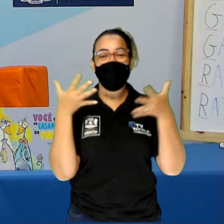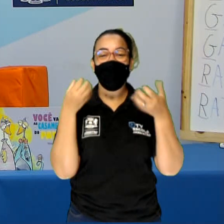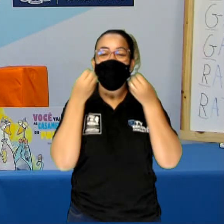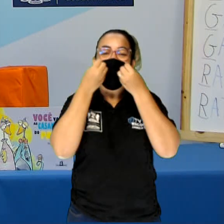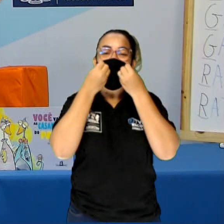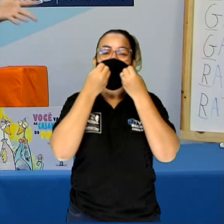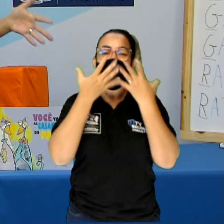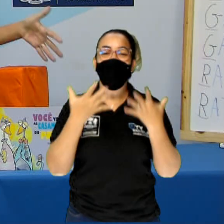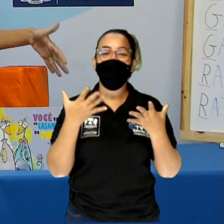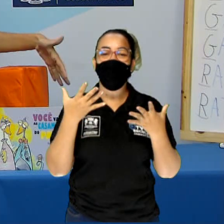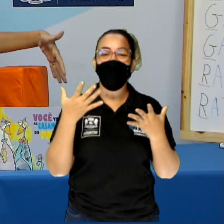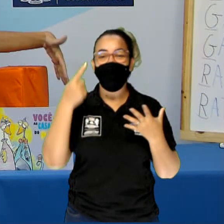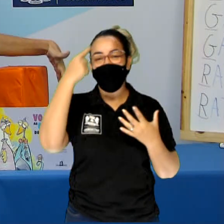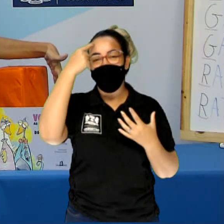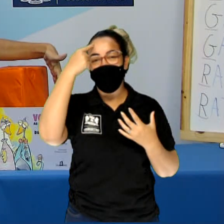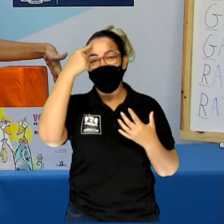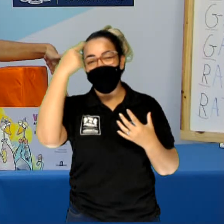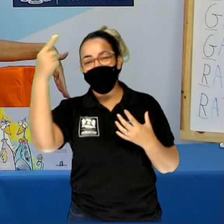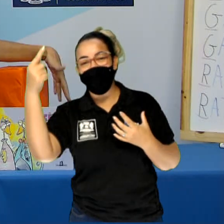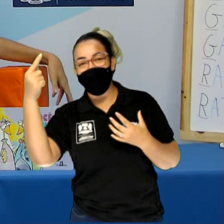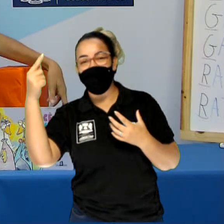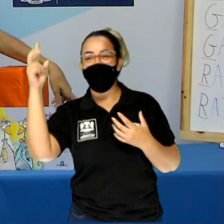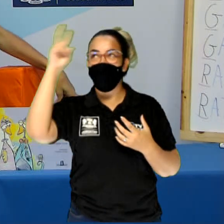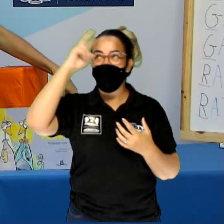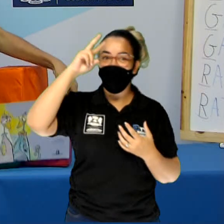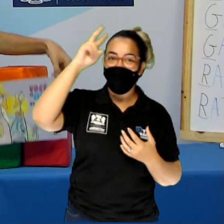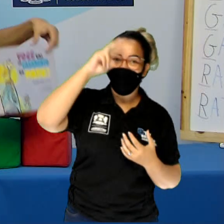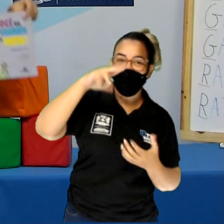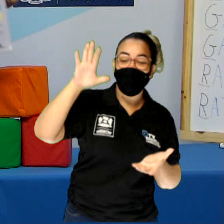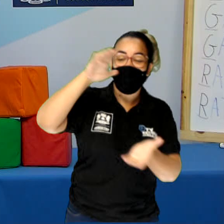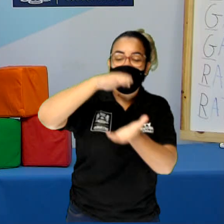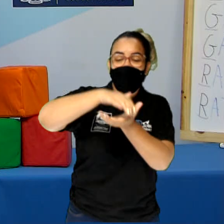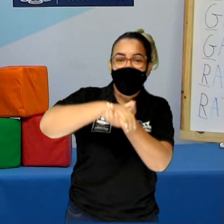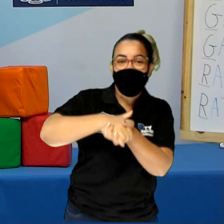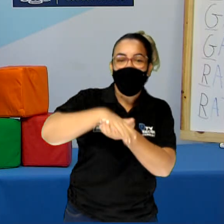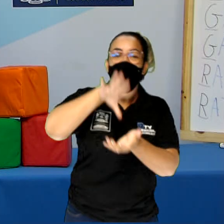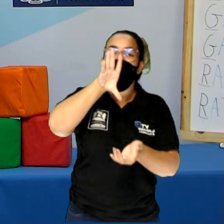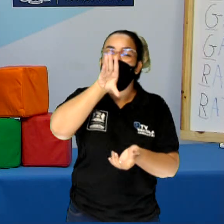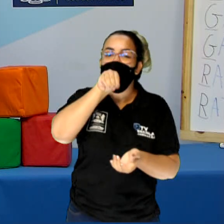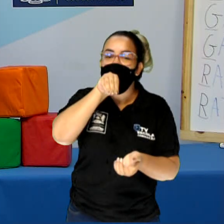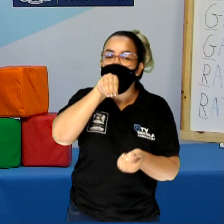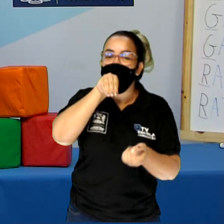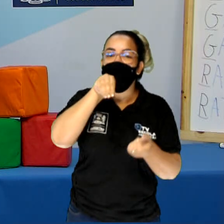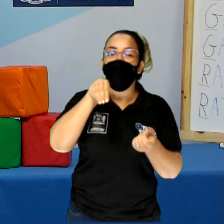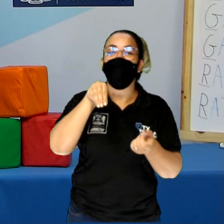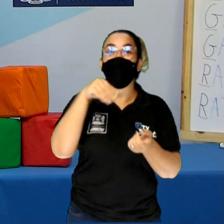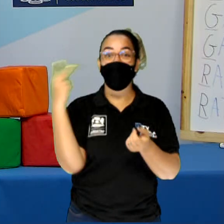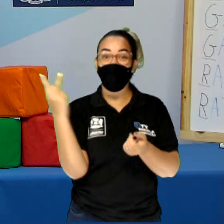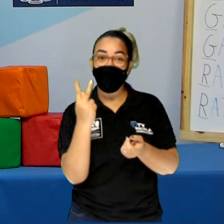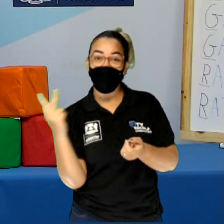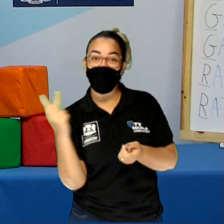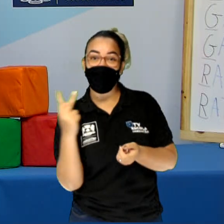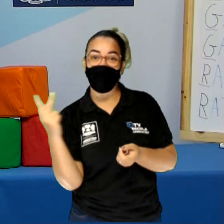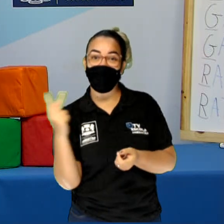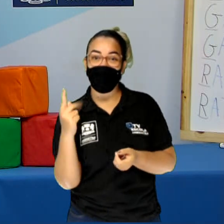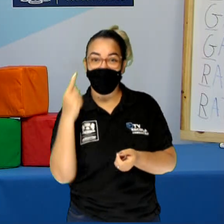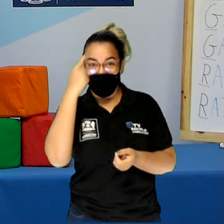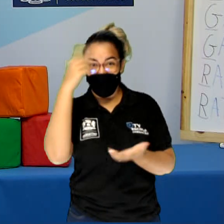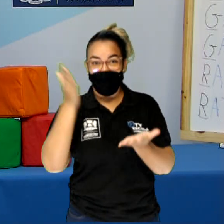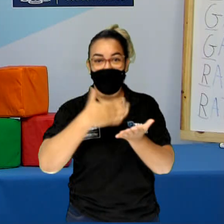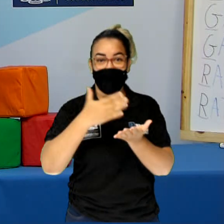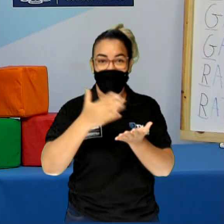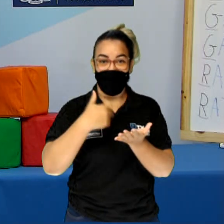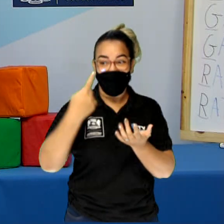muito bom relembrar um pouco da história do casamento do pato e da pata, desse livro aqui. Você vai